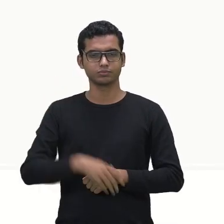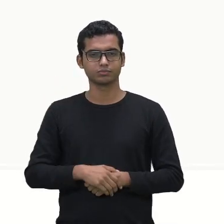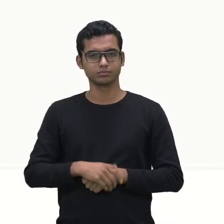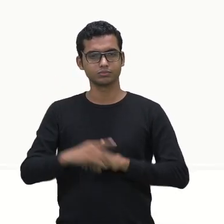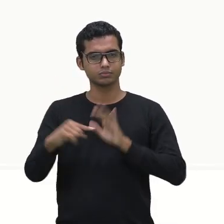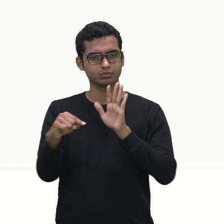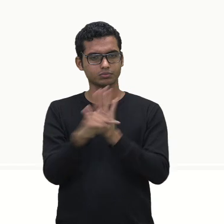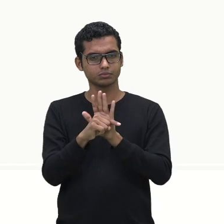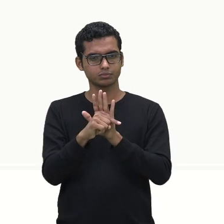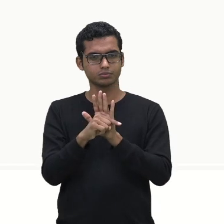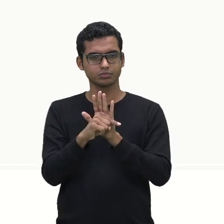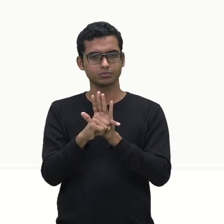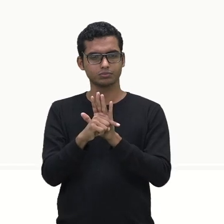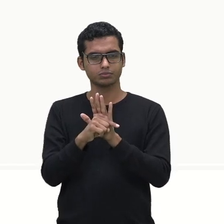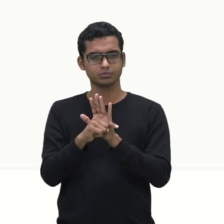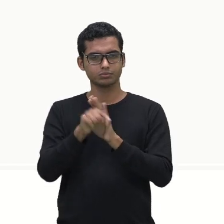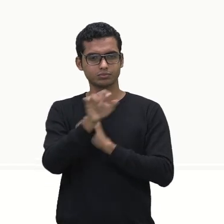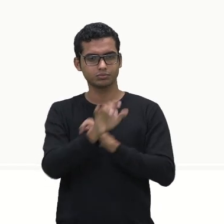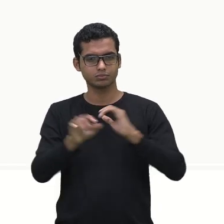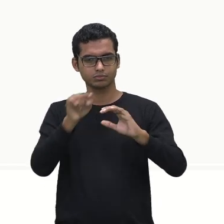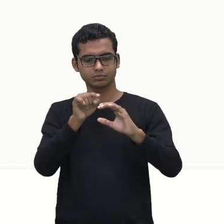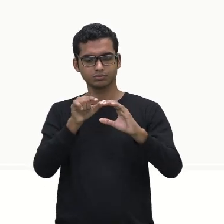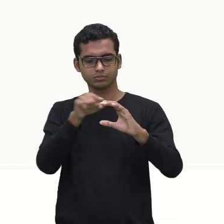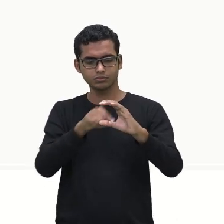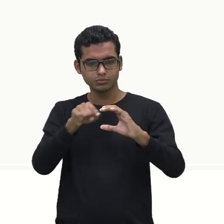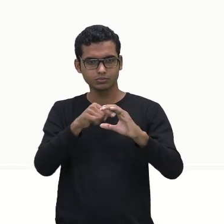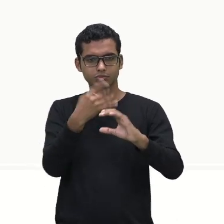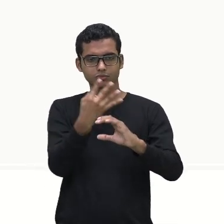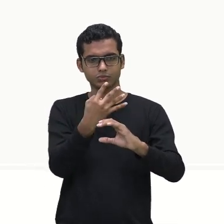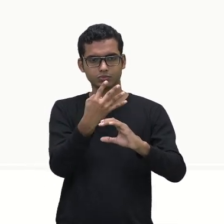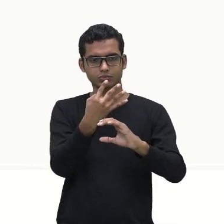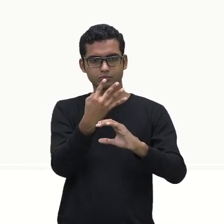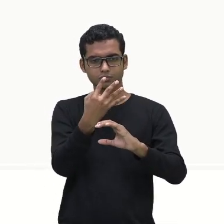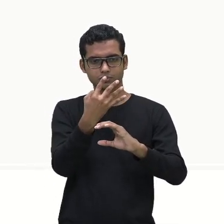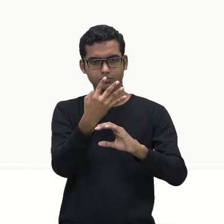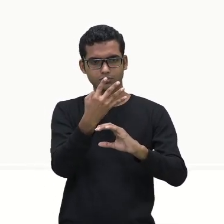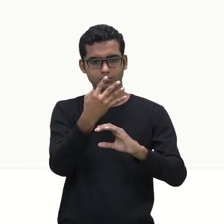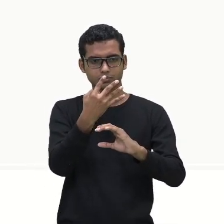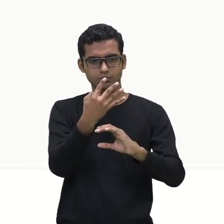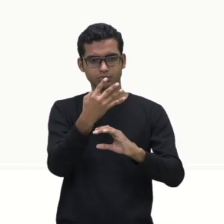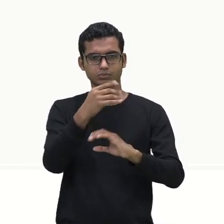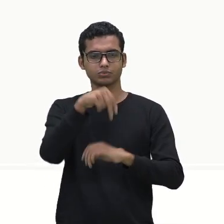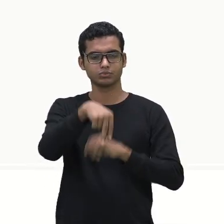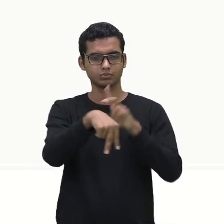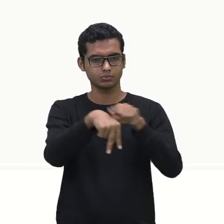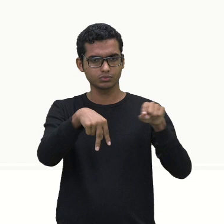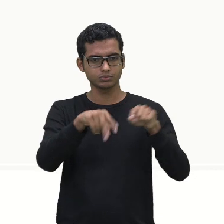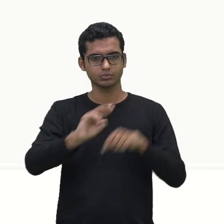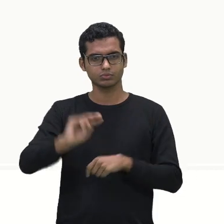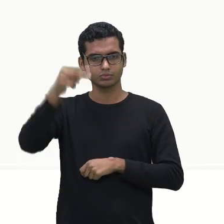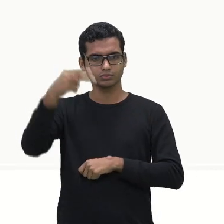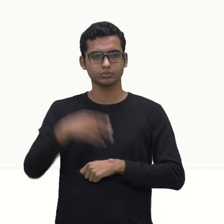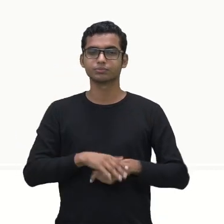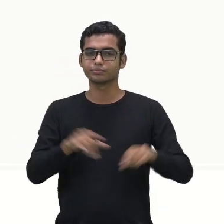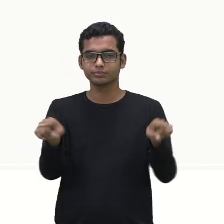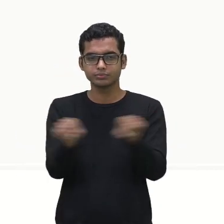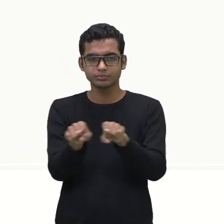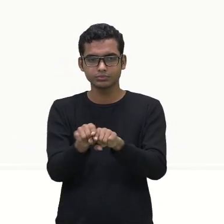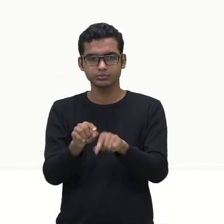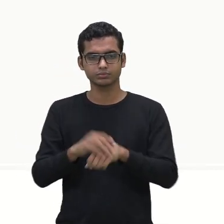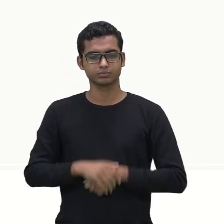menos a área do menor, que é 4 ao quadrado, π, vai ser